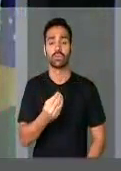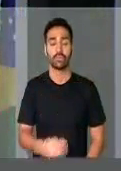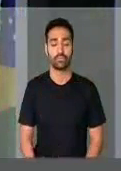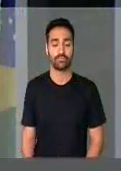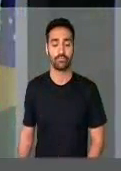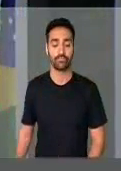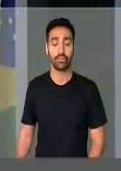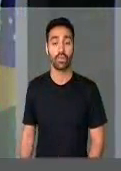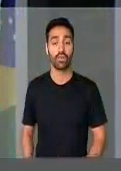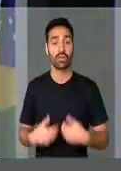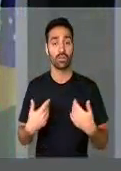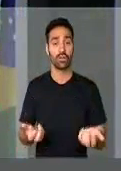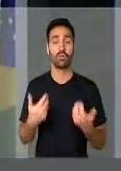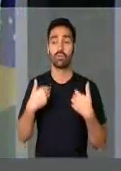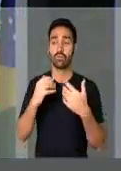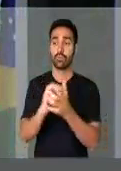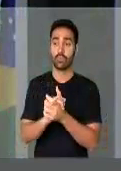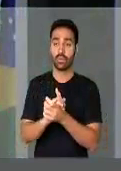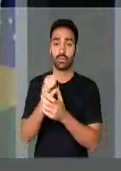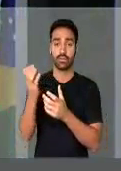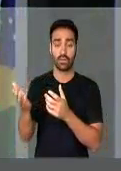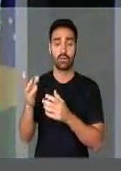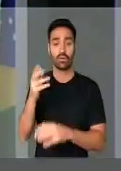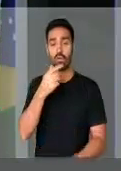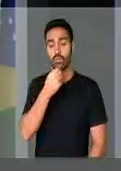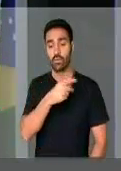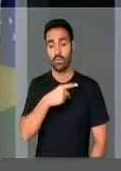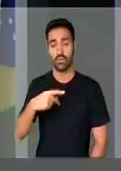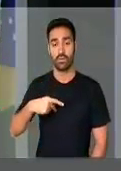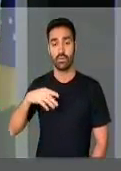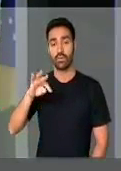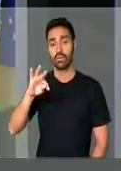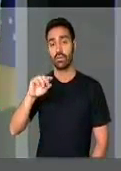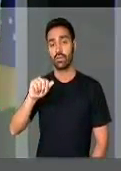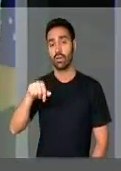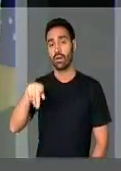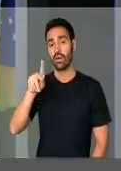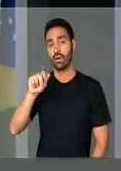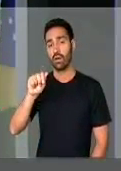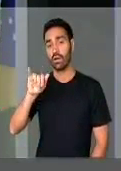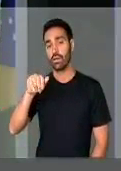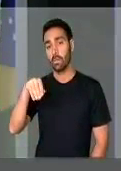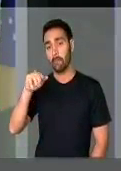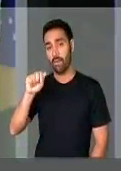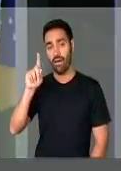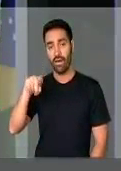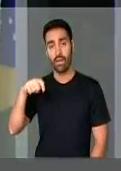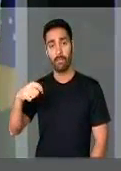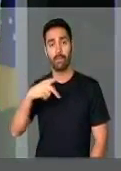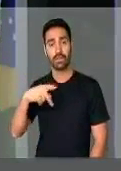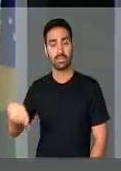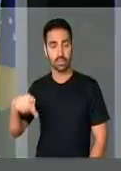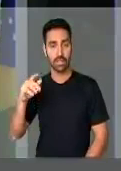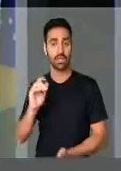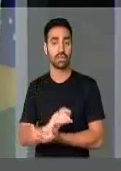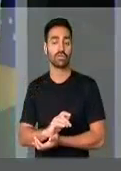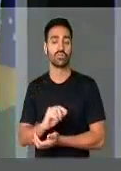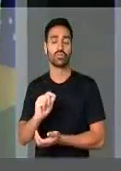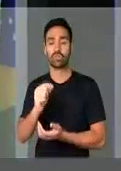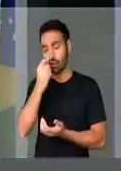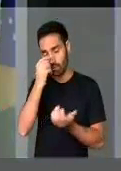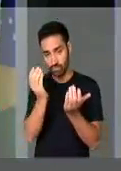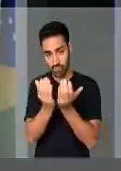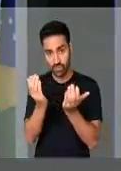forma, cumprimento na pessoa do pastor Takayama, presidente da Frente Parlamentar Evangélica, todas